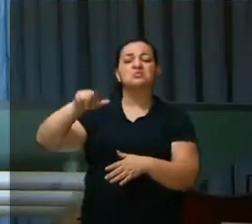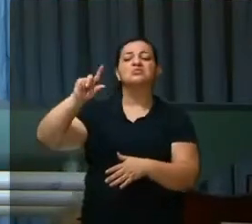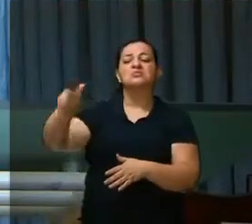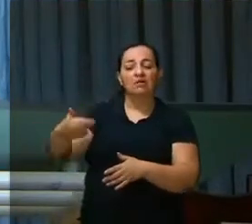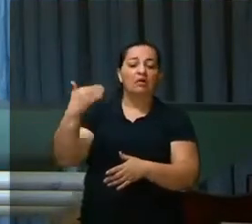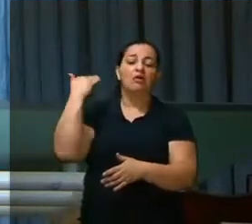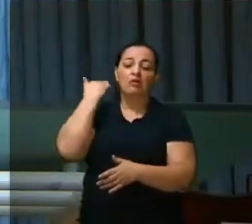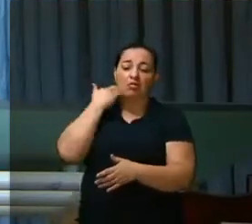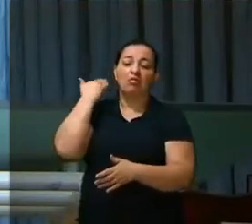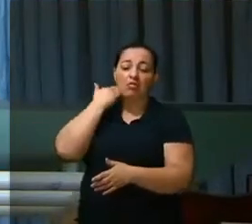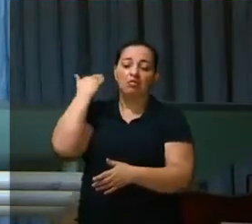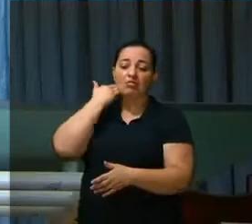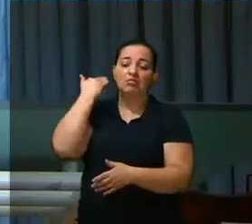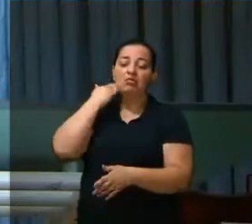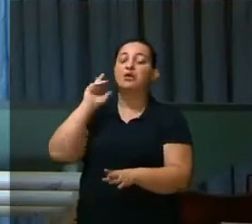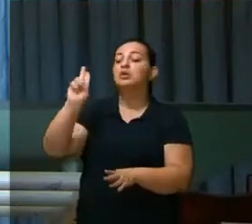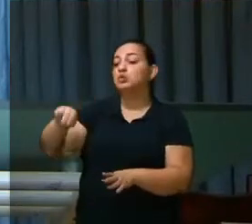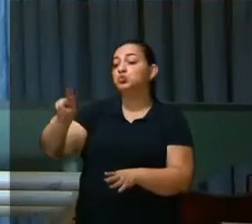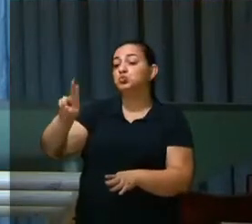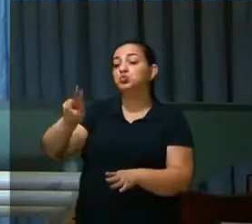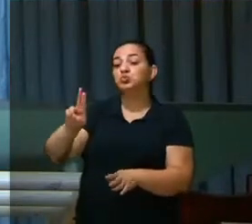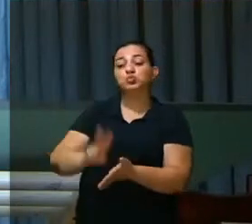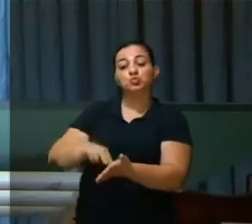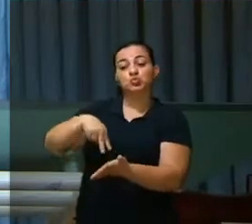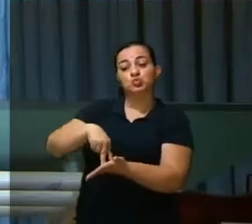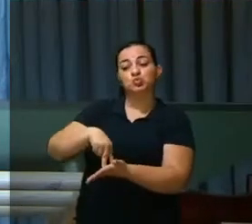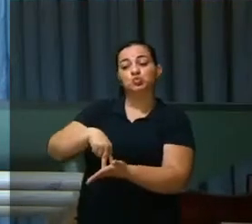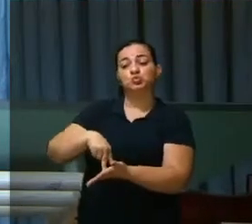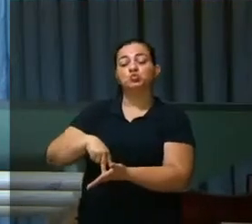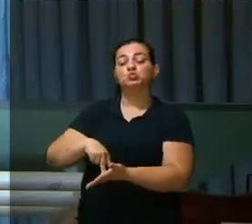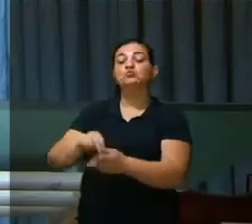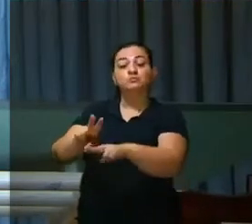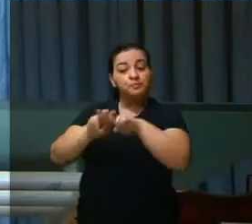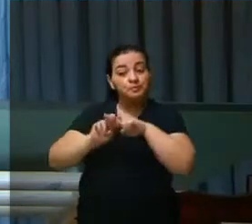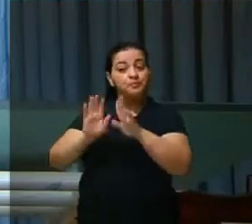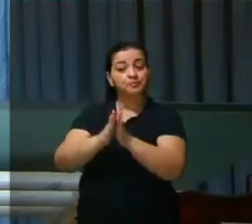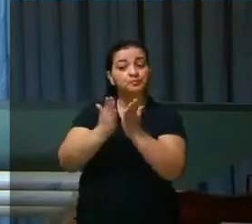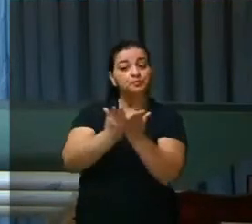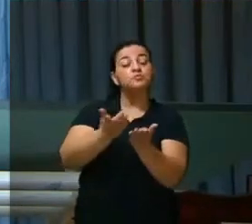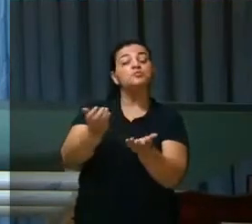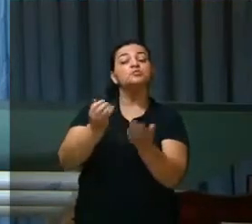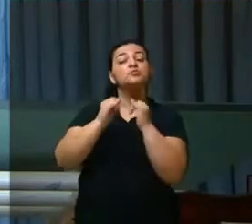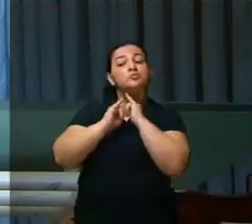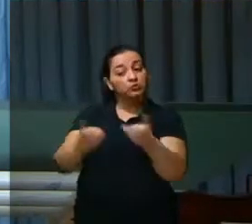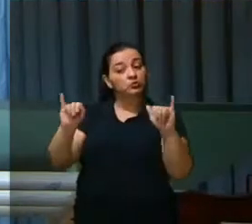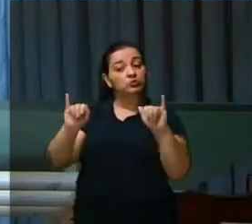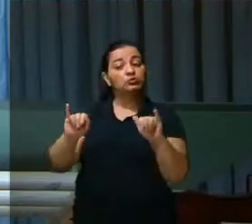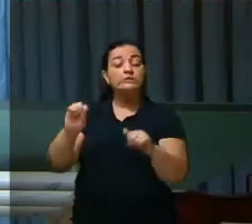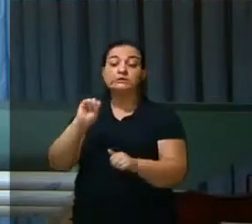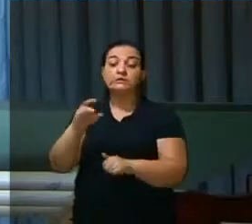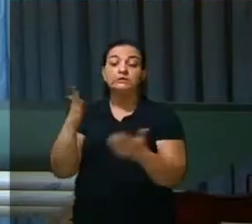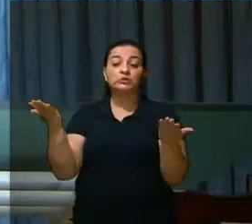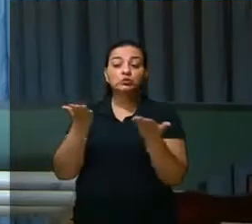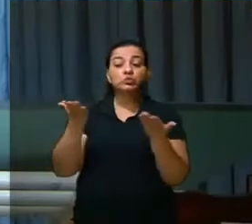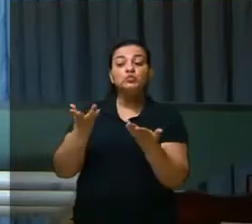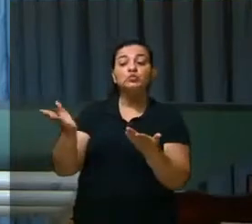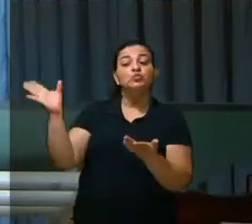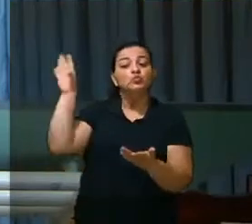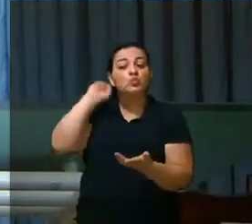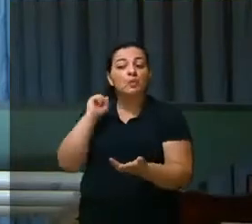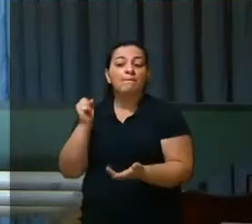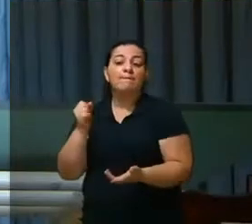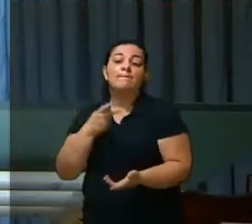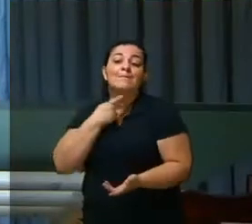depois e que nunca iria se posicionar por isso a Bíblia diz se hoje ouvirdes a minha voz